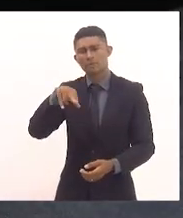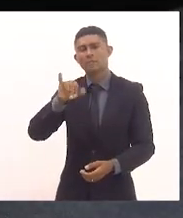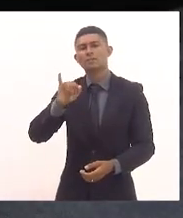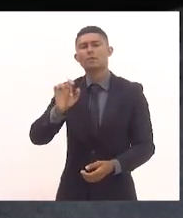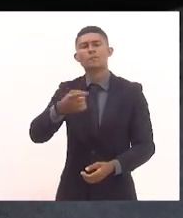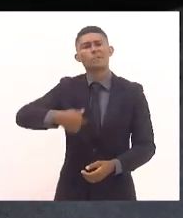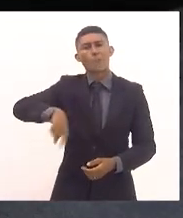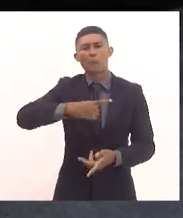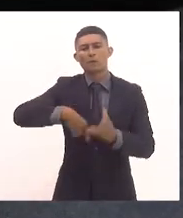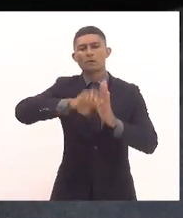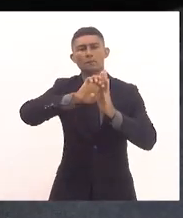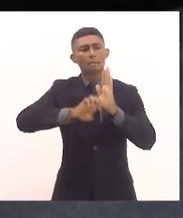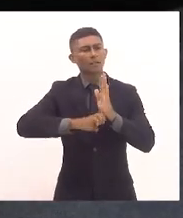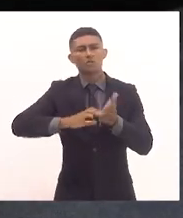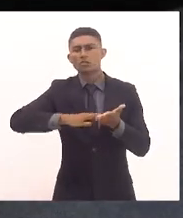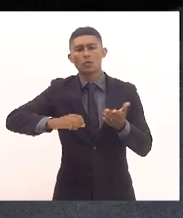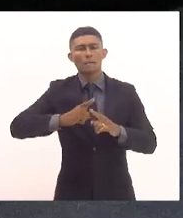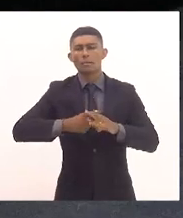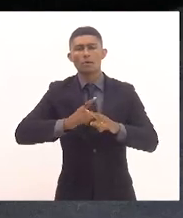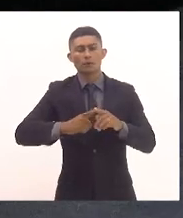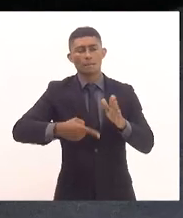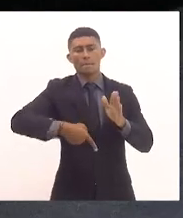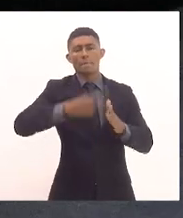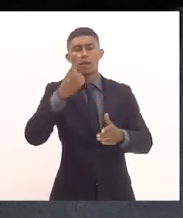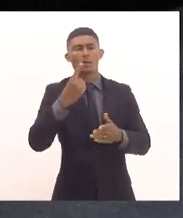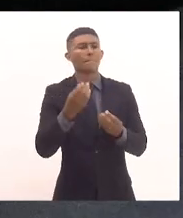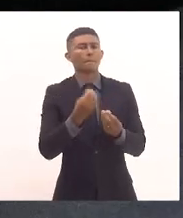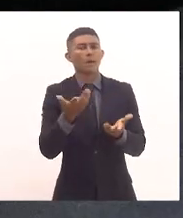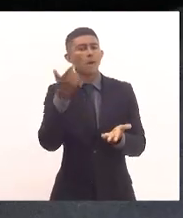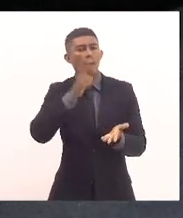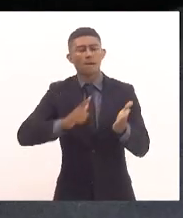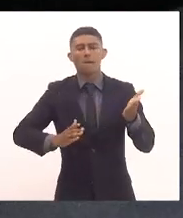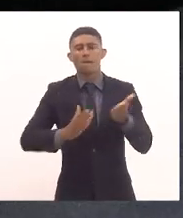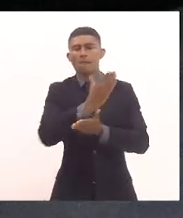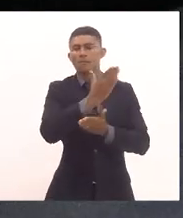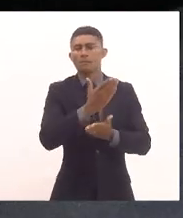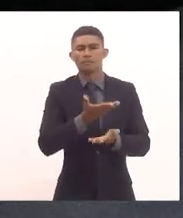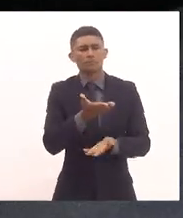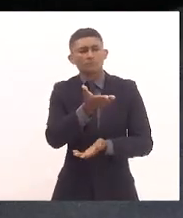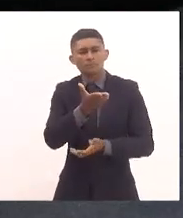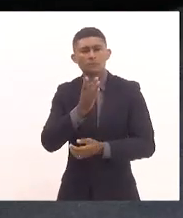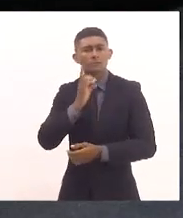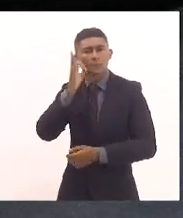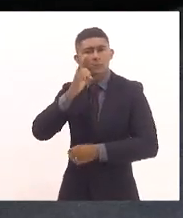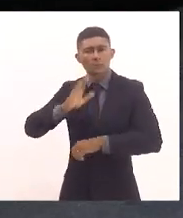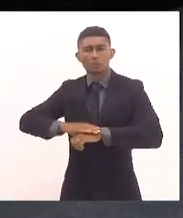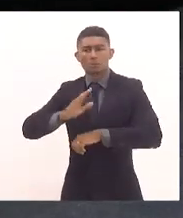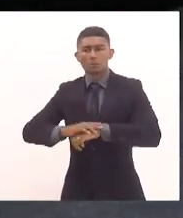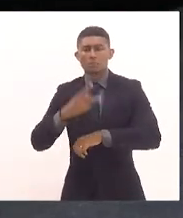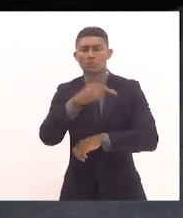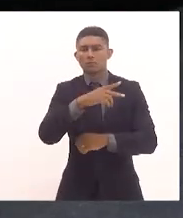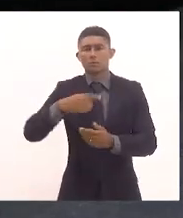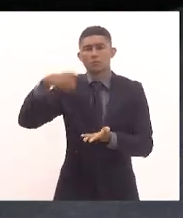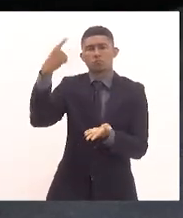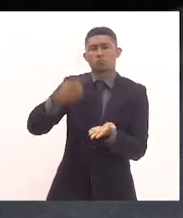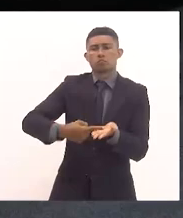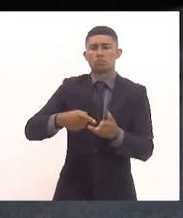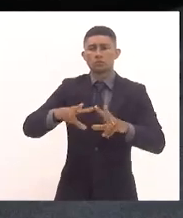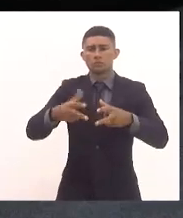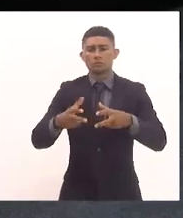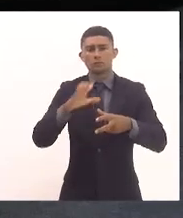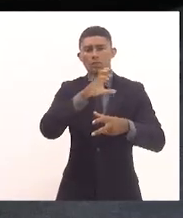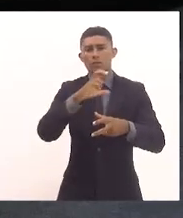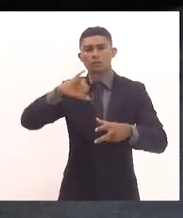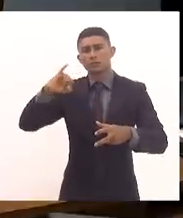primeira para aprovar o projeto. A deputada é a autora. Ela concordou com o parecer da CCJ, não